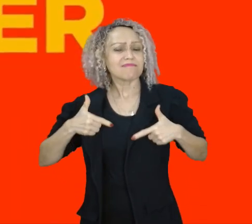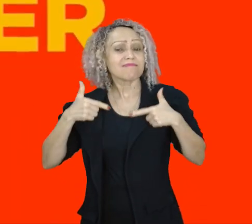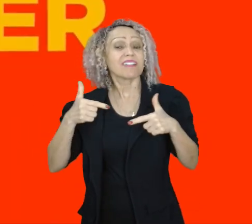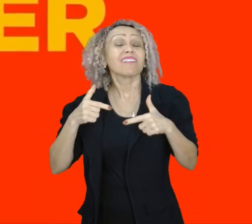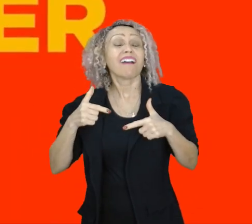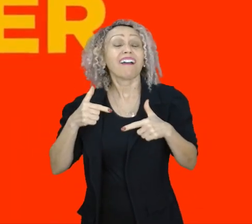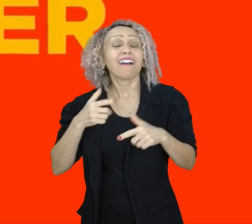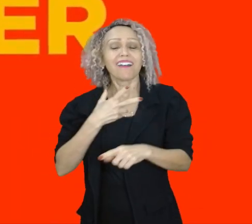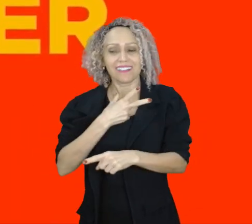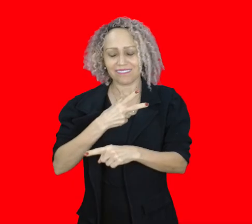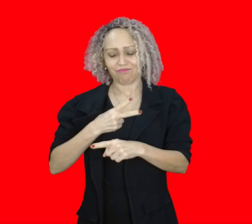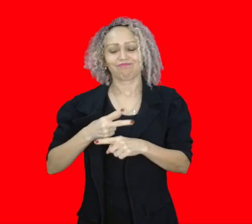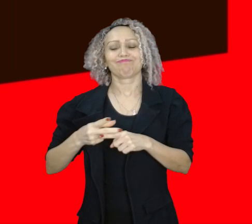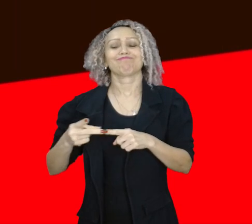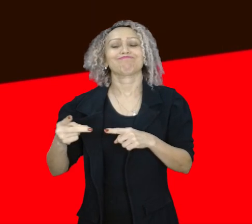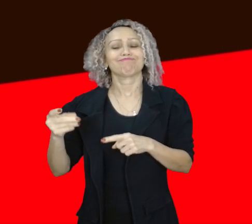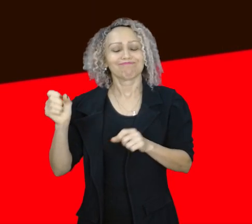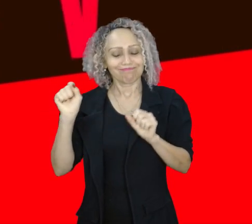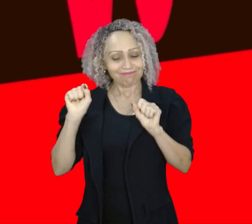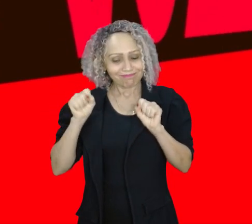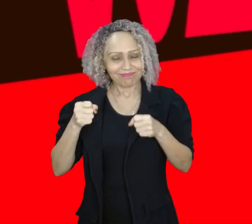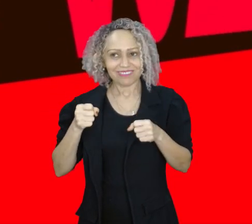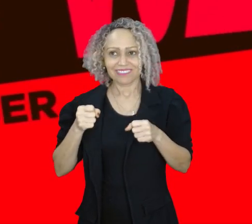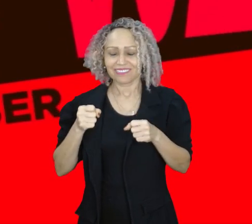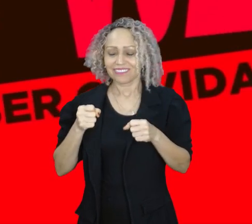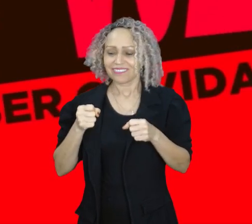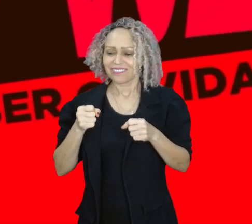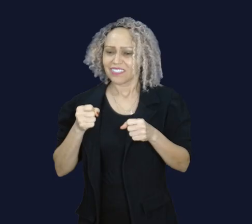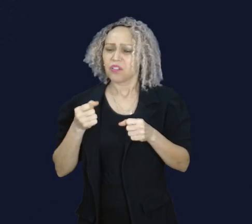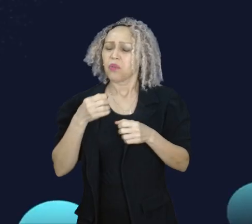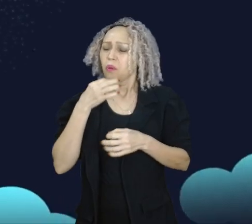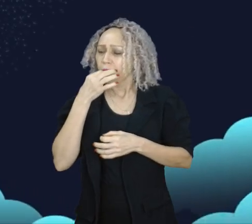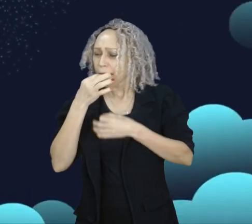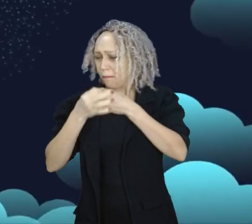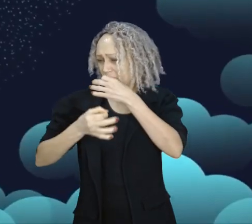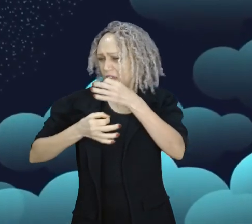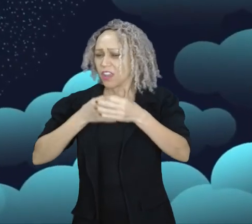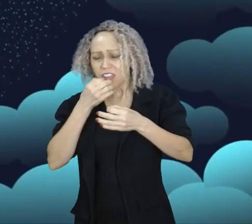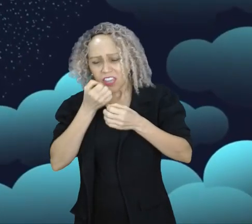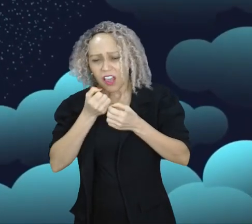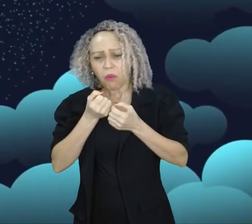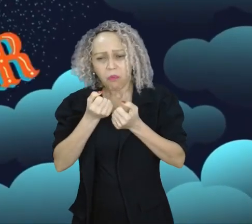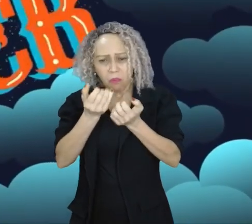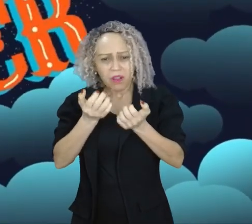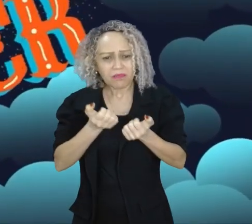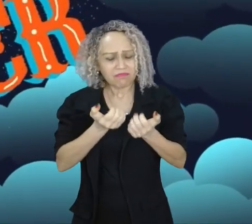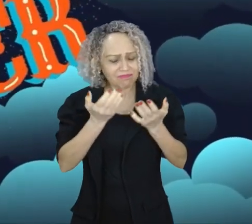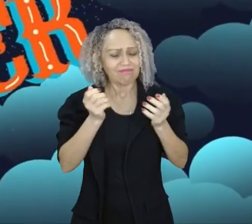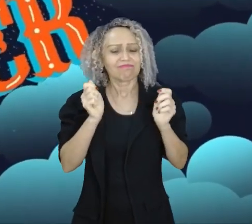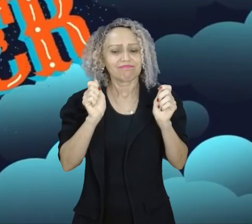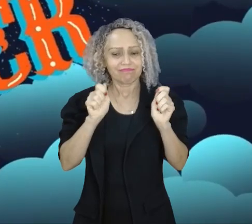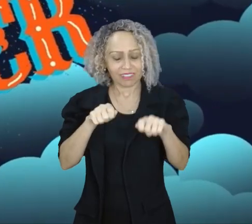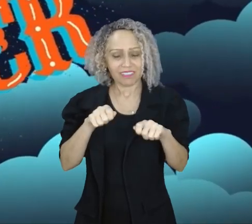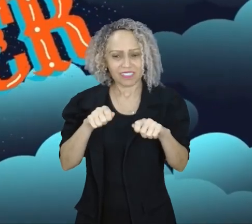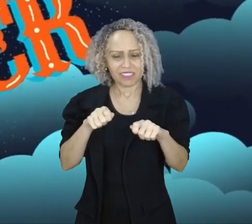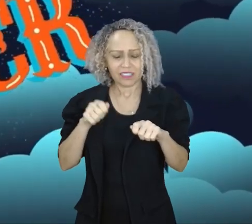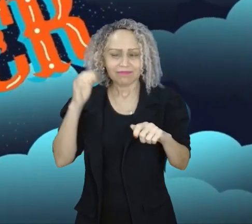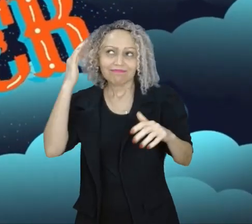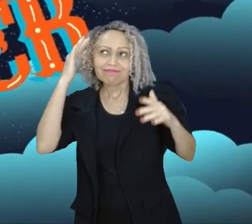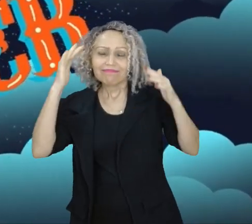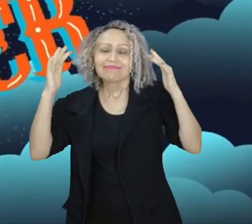batalhando pra vencer. Tenho voz pra ser ouvida, tenho sonhos pra